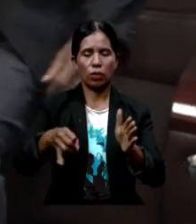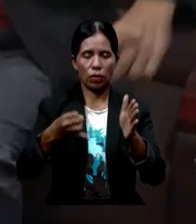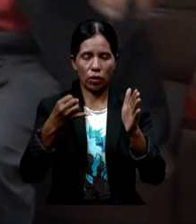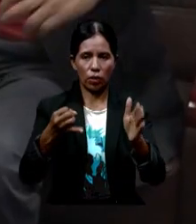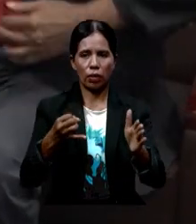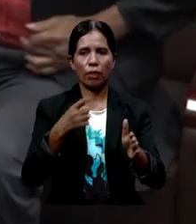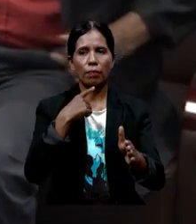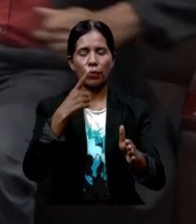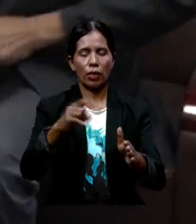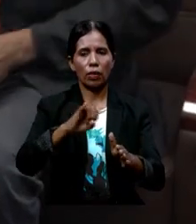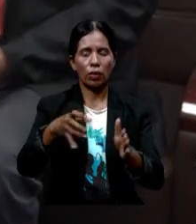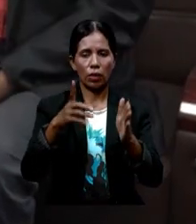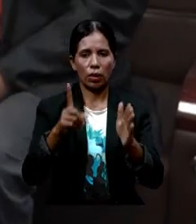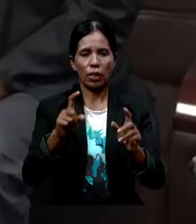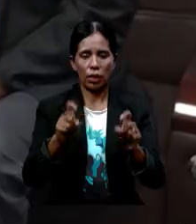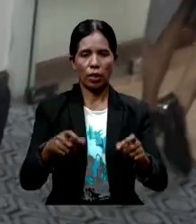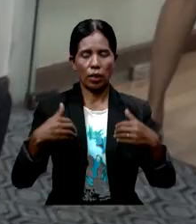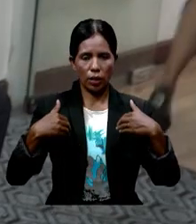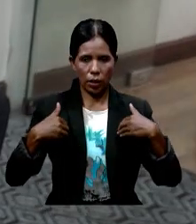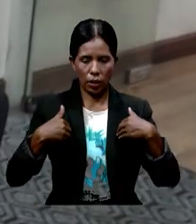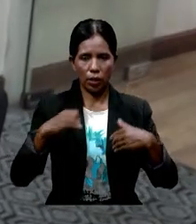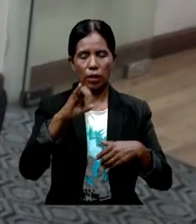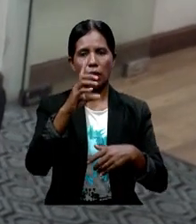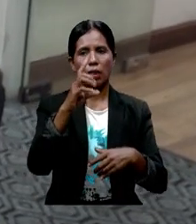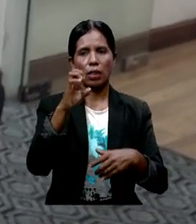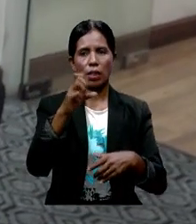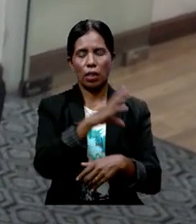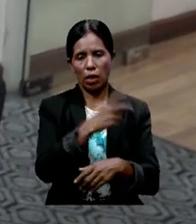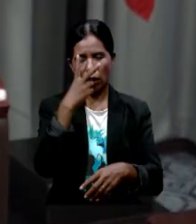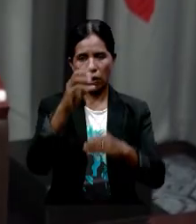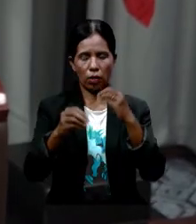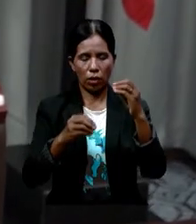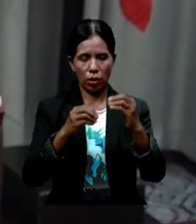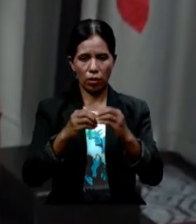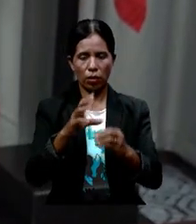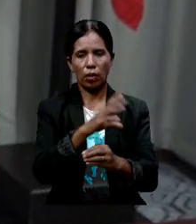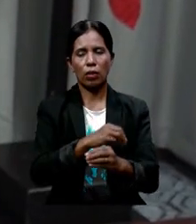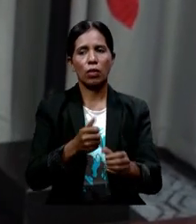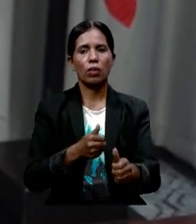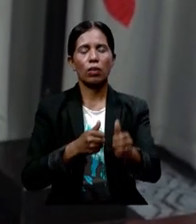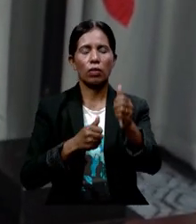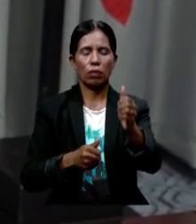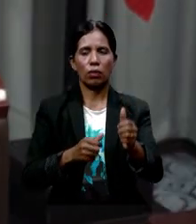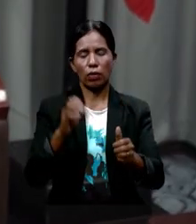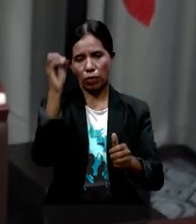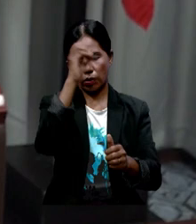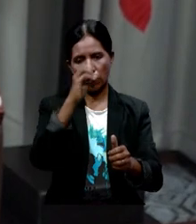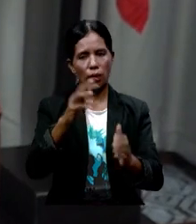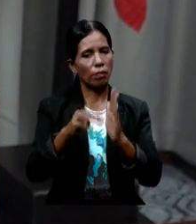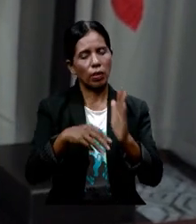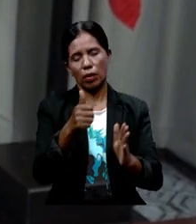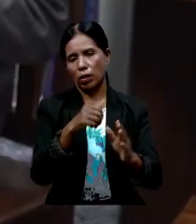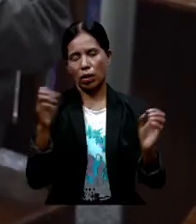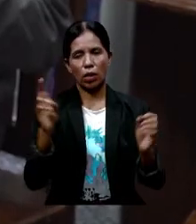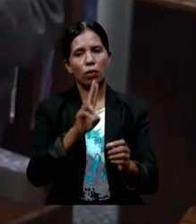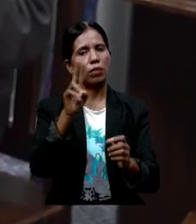nian, cada jornalista tem que ir a DEX, onde bele domina assunto na cobertura, mas be tuir na observação e a mídia balun la aplica